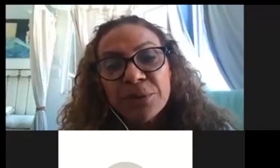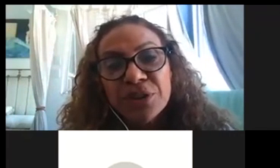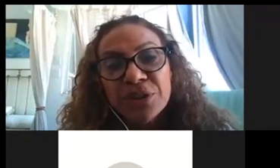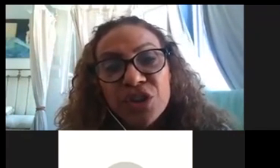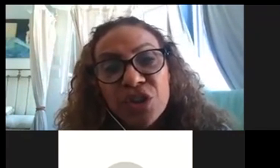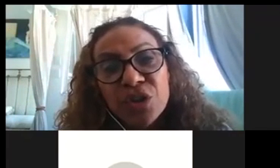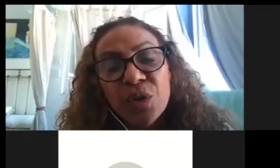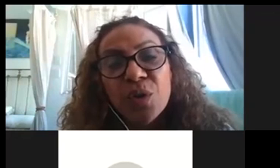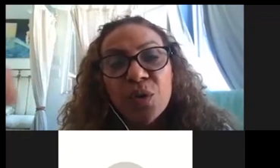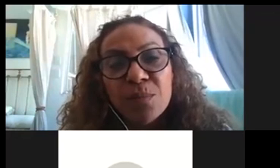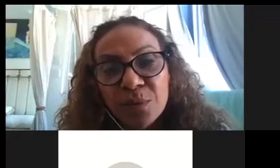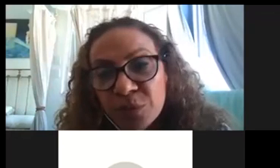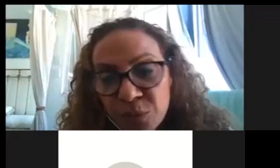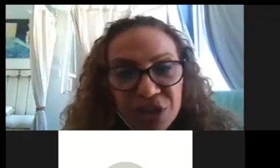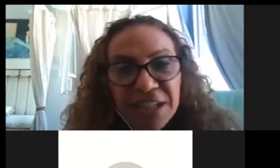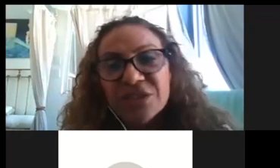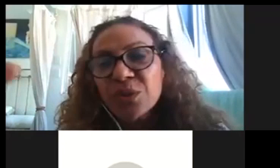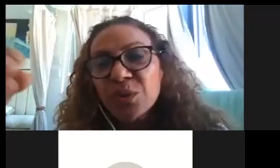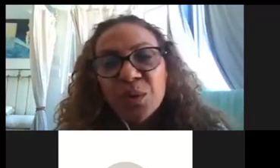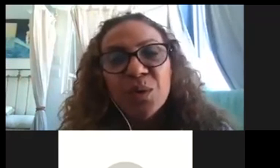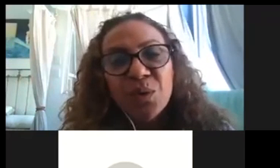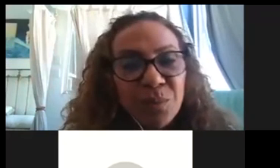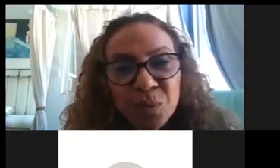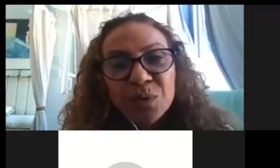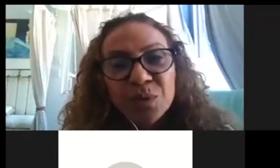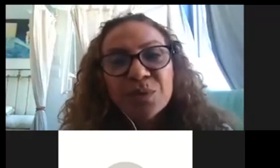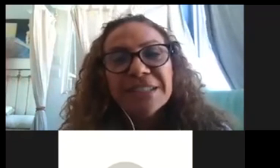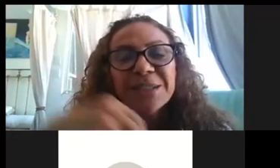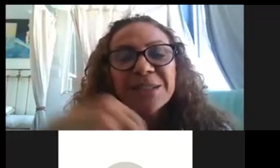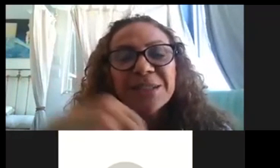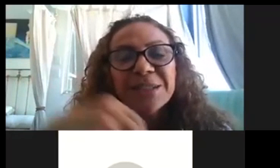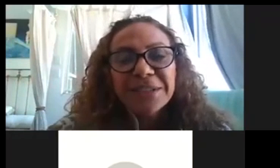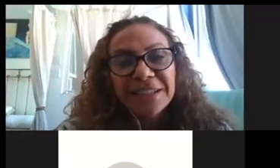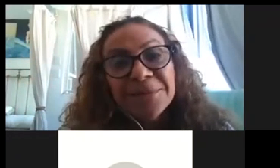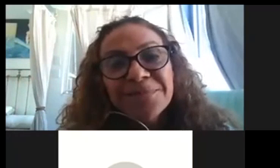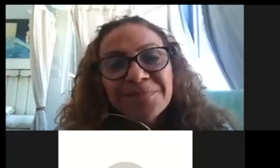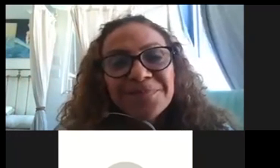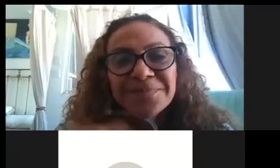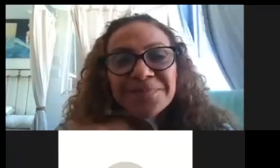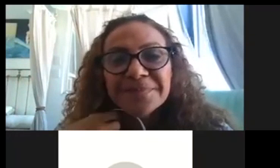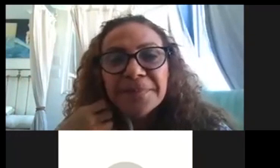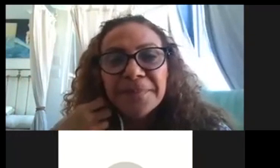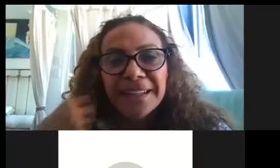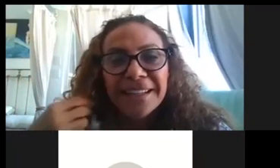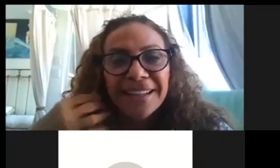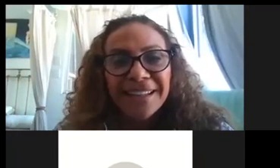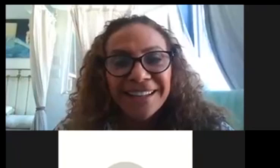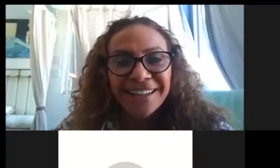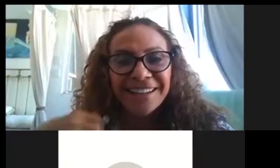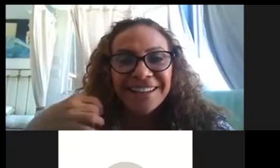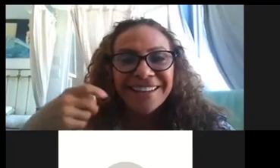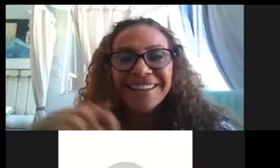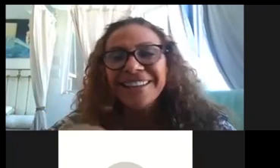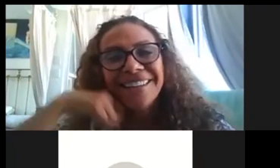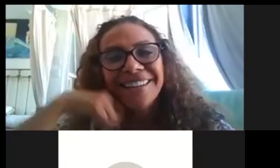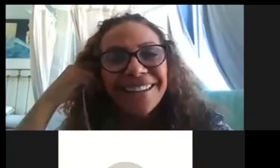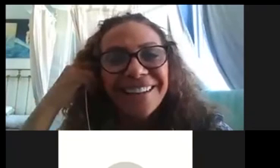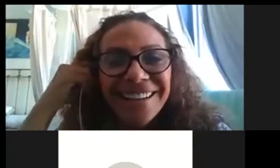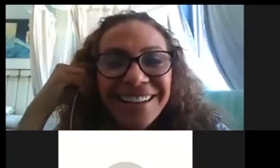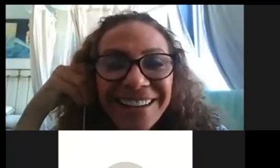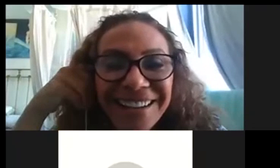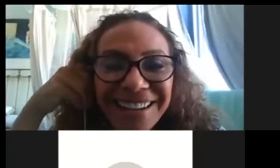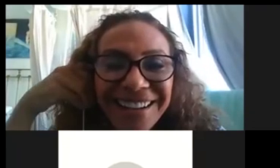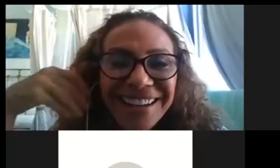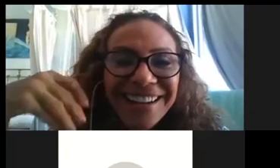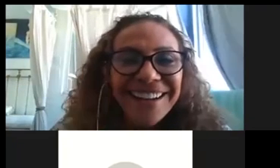posicionou, como direcionou, como conduziu, entendeu? Mas outras oportunidades, né, para ter o